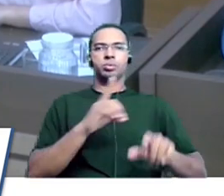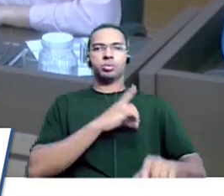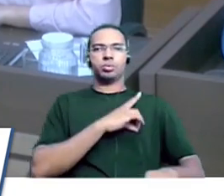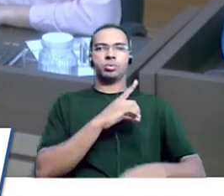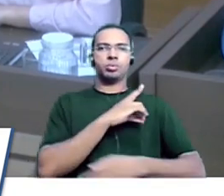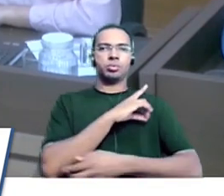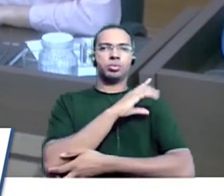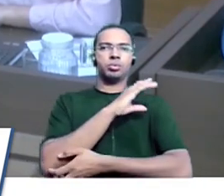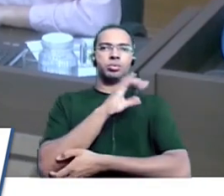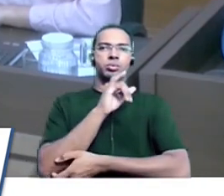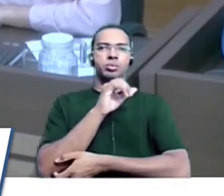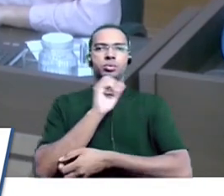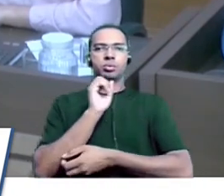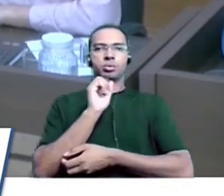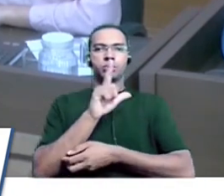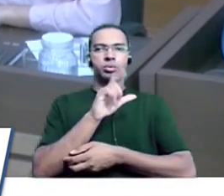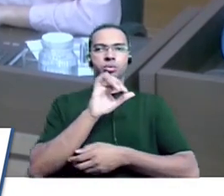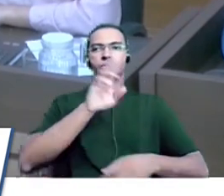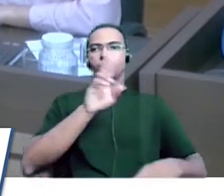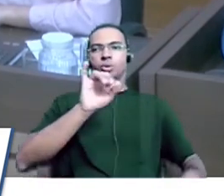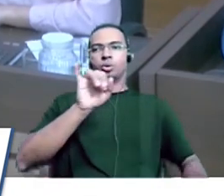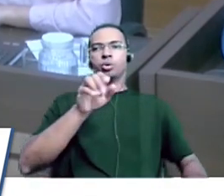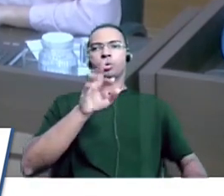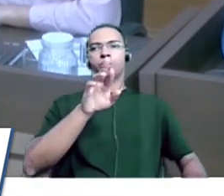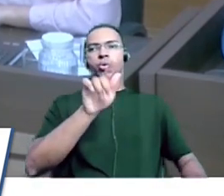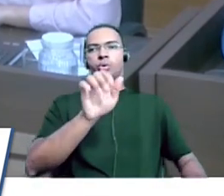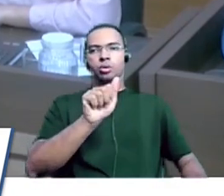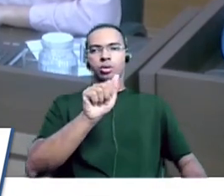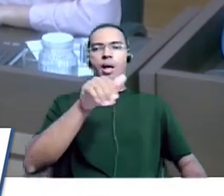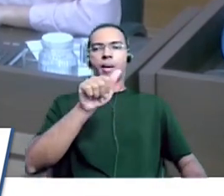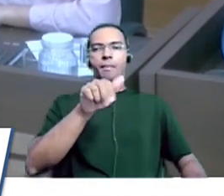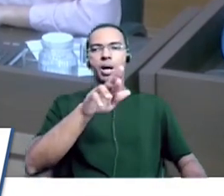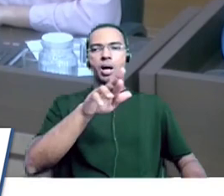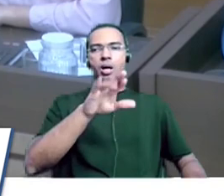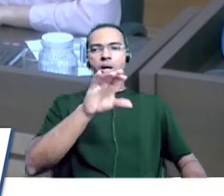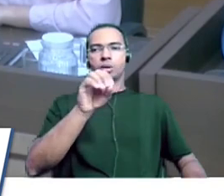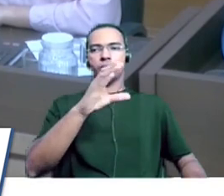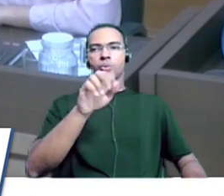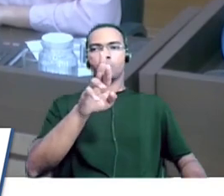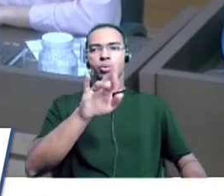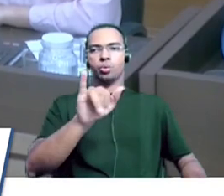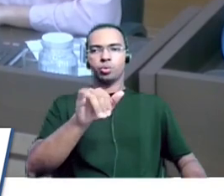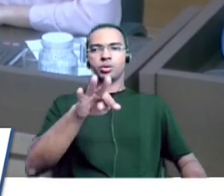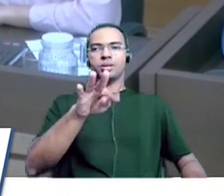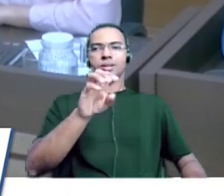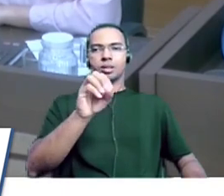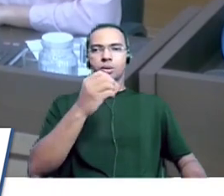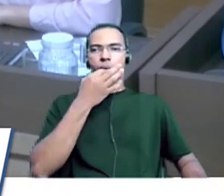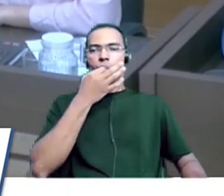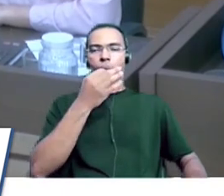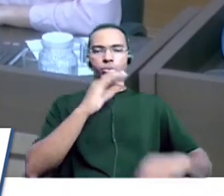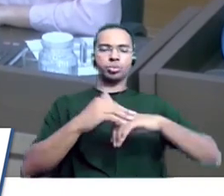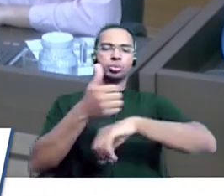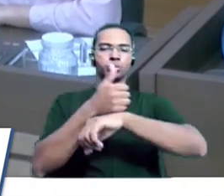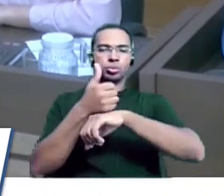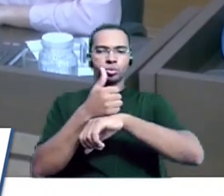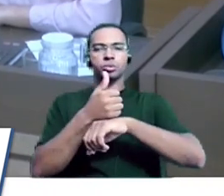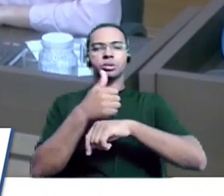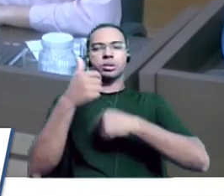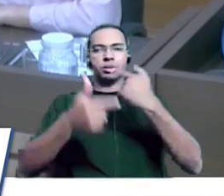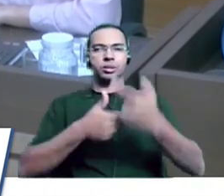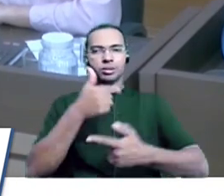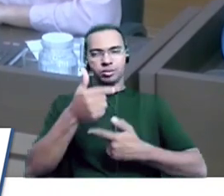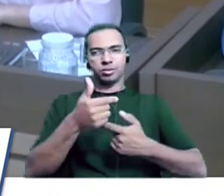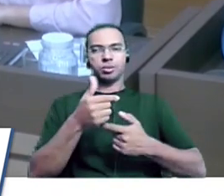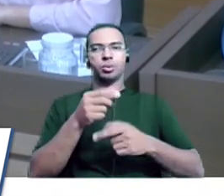civil, Dr. Jorge Amaro Cury Neto, pelo notório e admirável profissionalismo e desempenho crucial para a